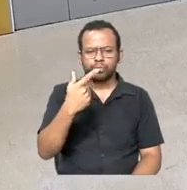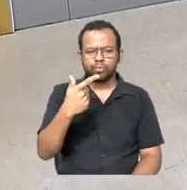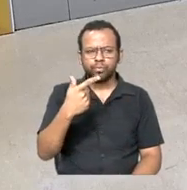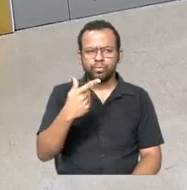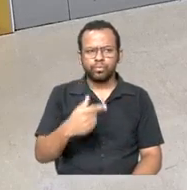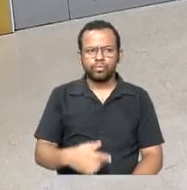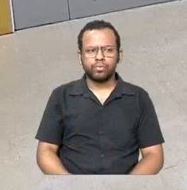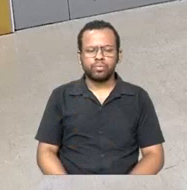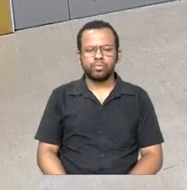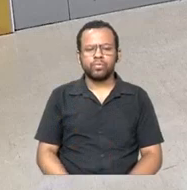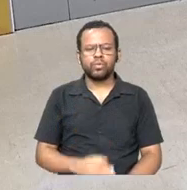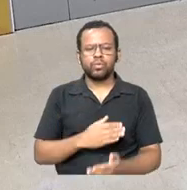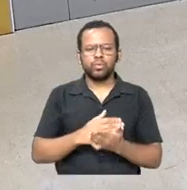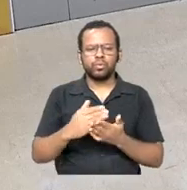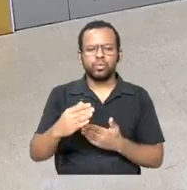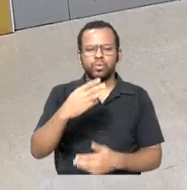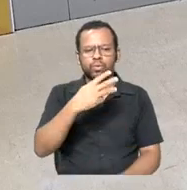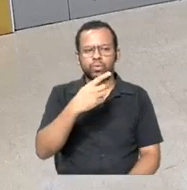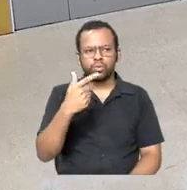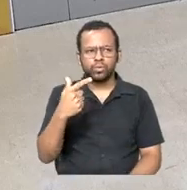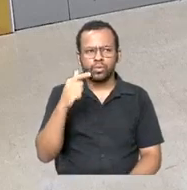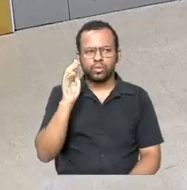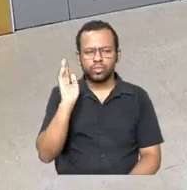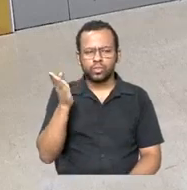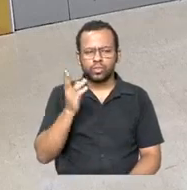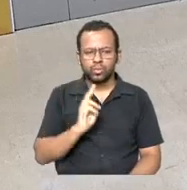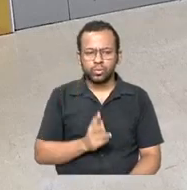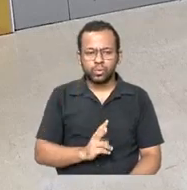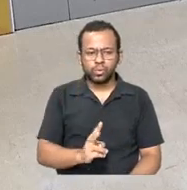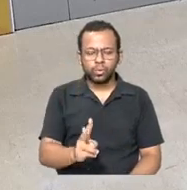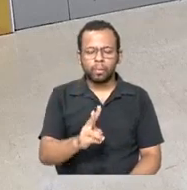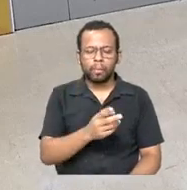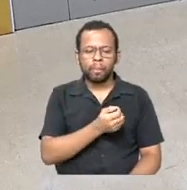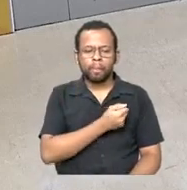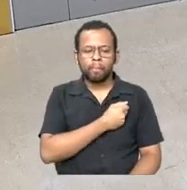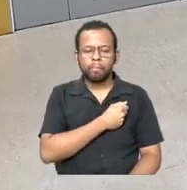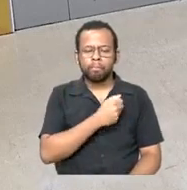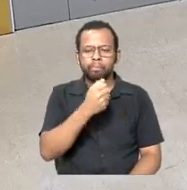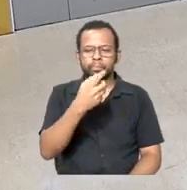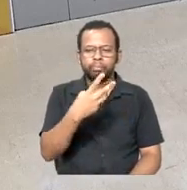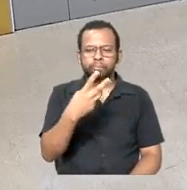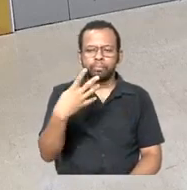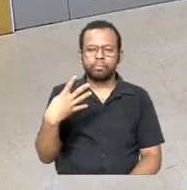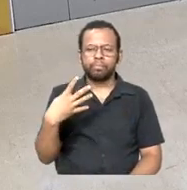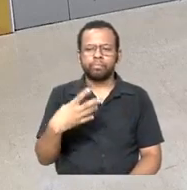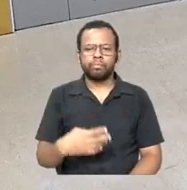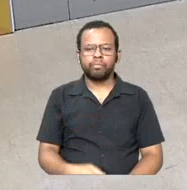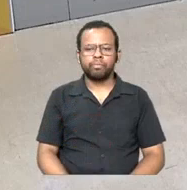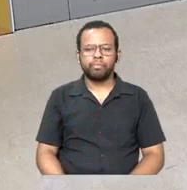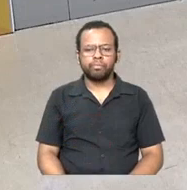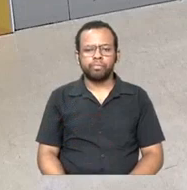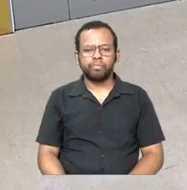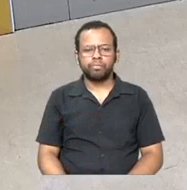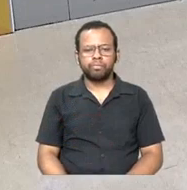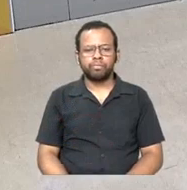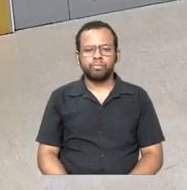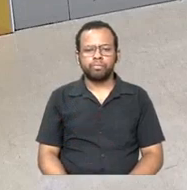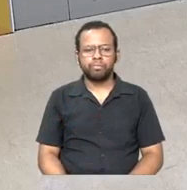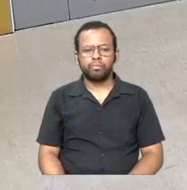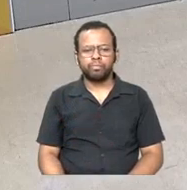32 começa com 32 A gente já segue chamou 32 veio 34 3 4